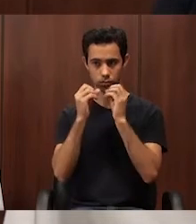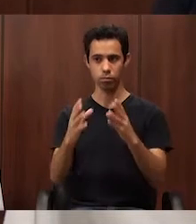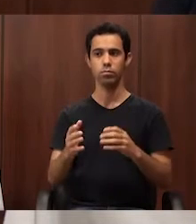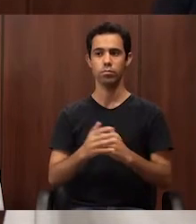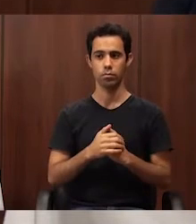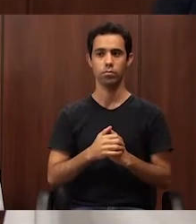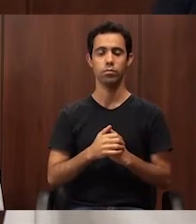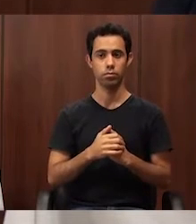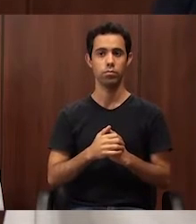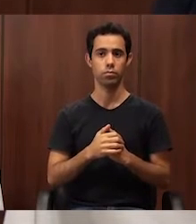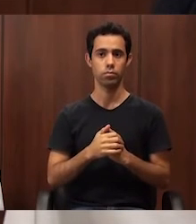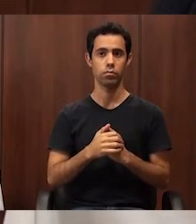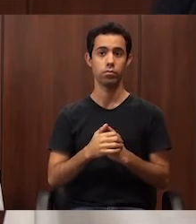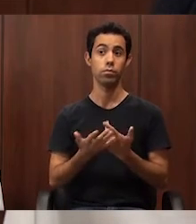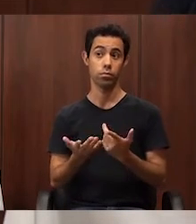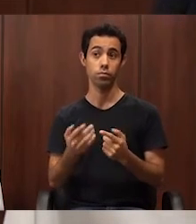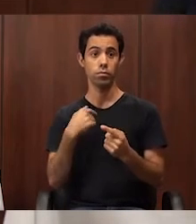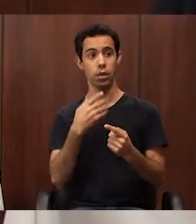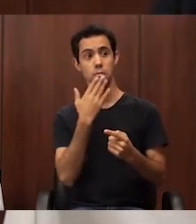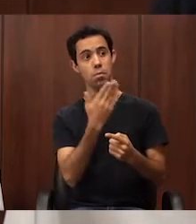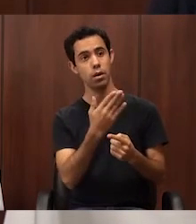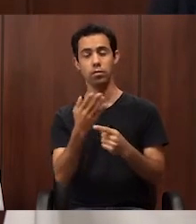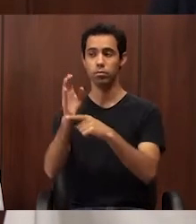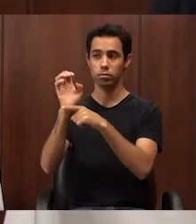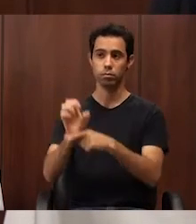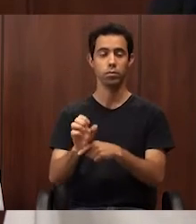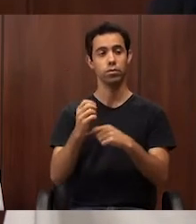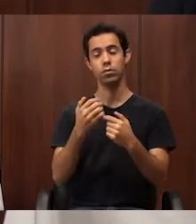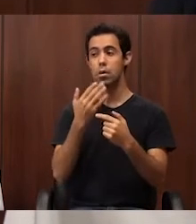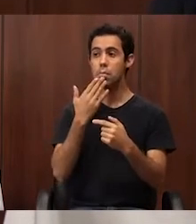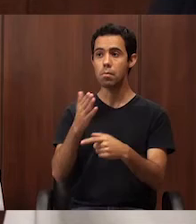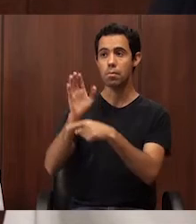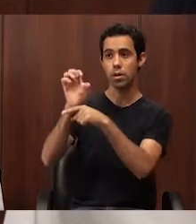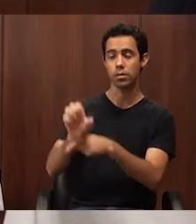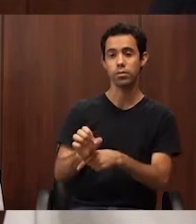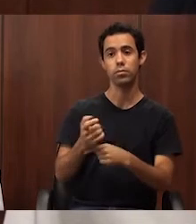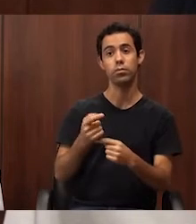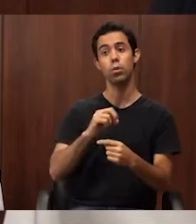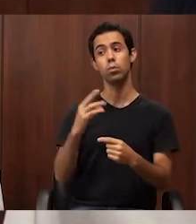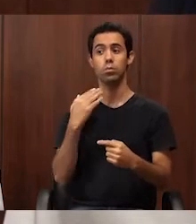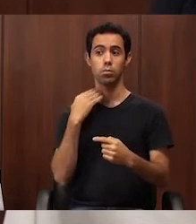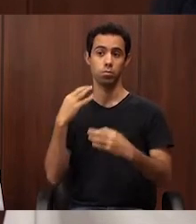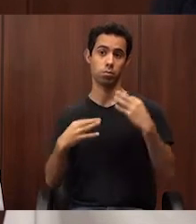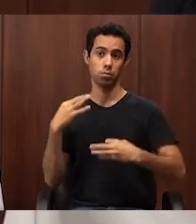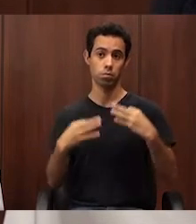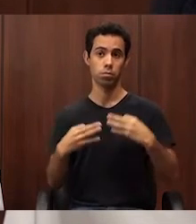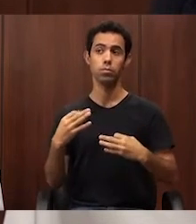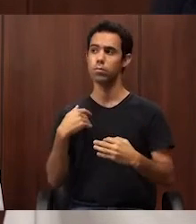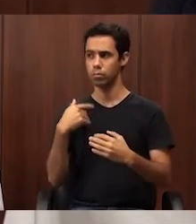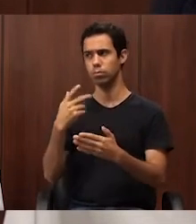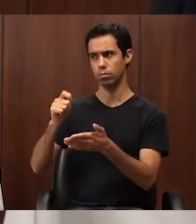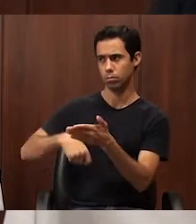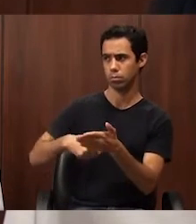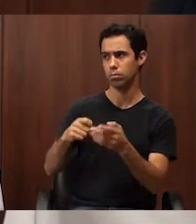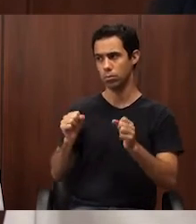ser um pedido dos pais em relação ao Estado, pedido até, eventualmente, numa judicialização, né, pedir essa autorização para o pai